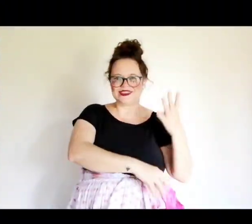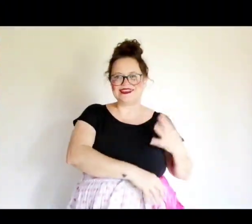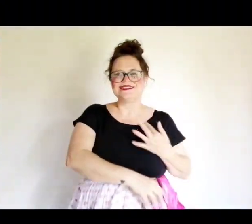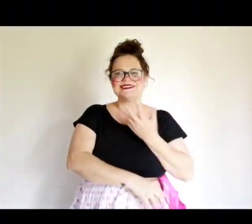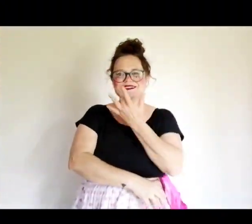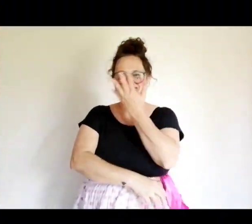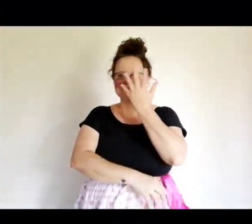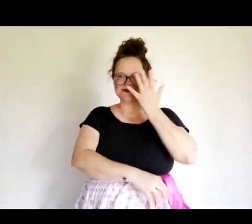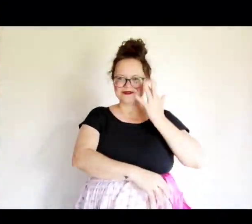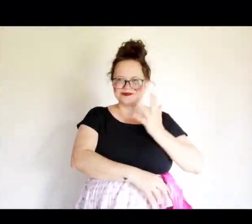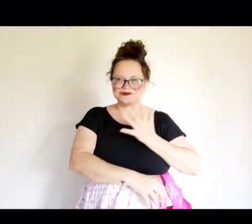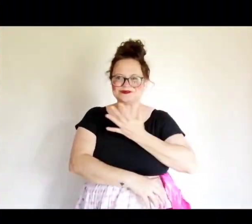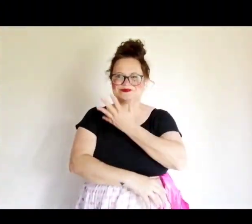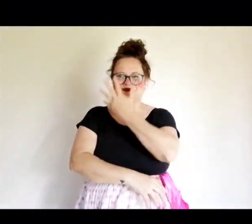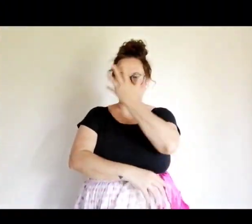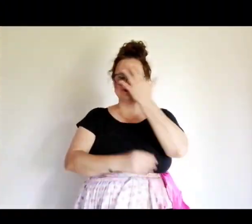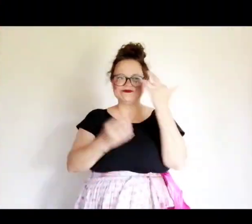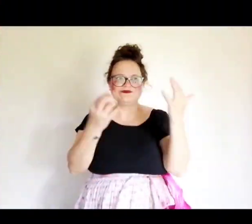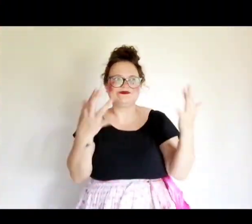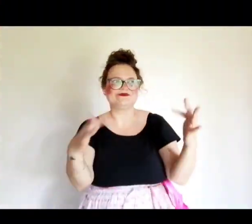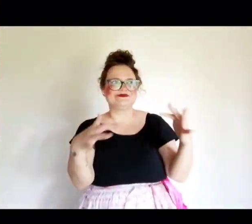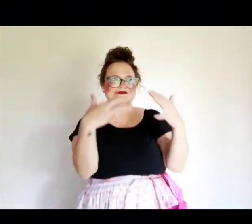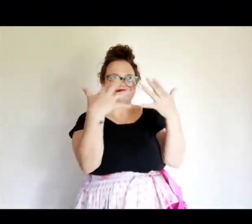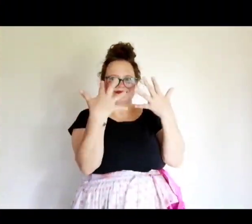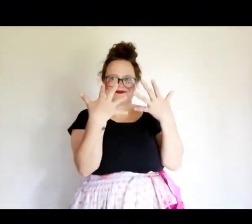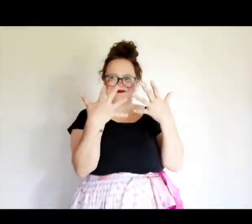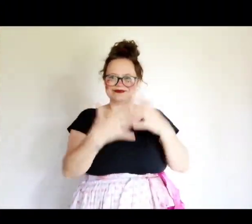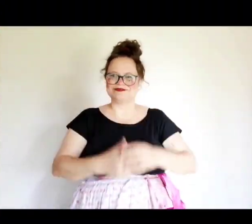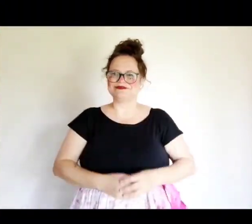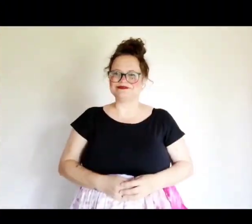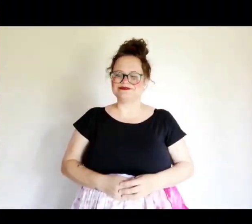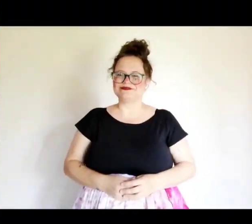minha frente. Eu falei, poxa,